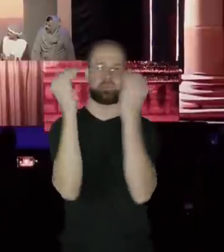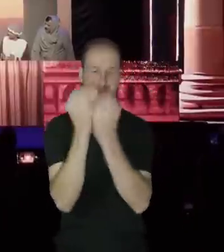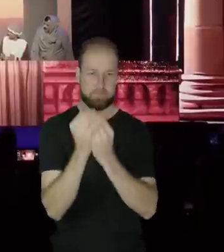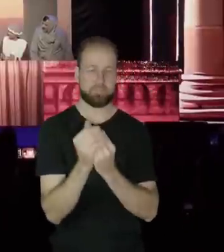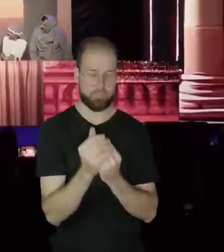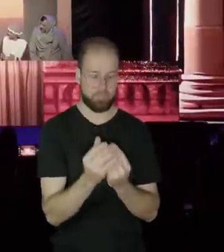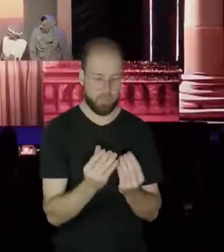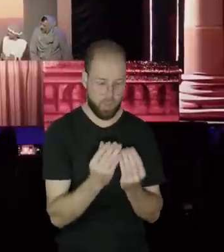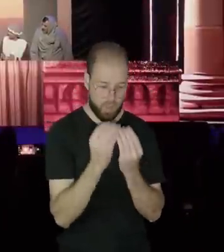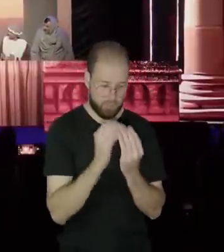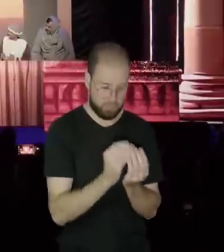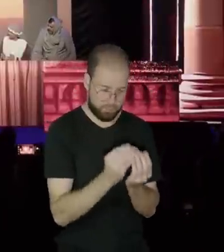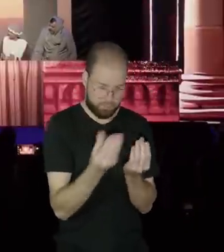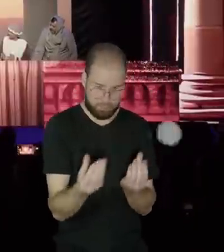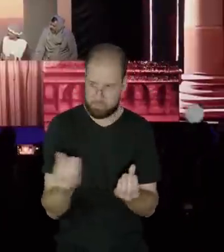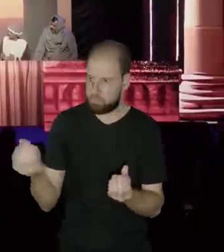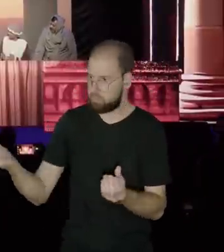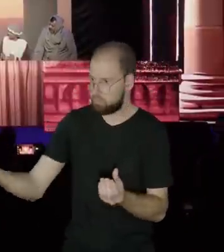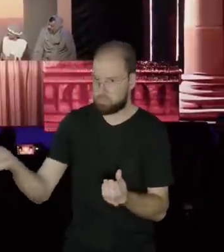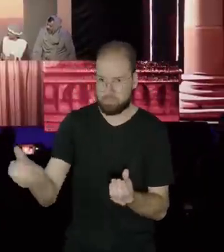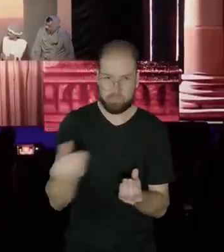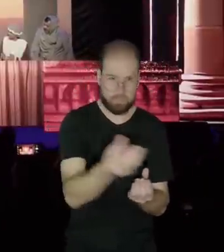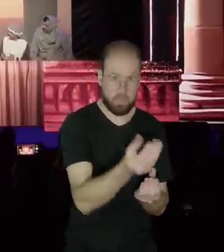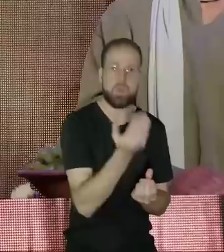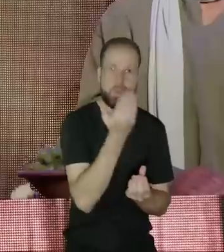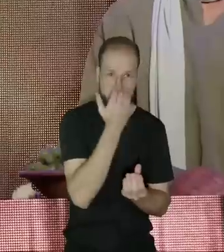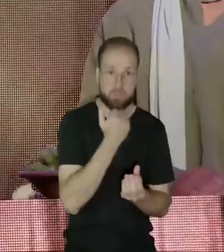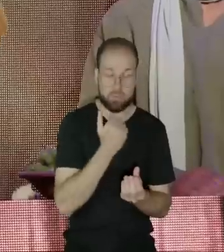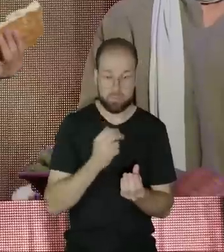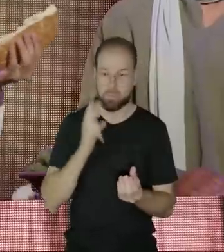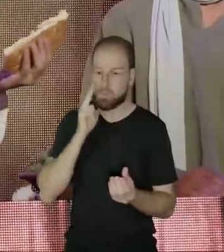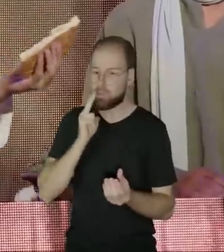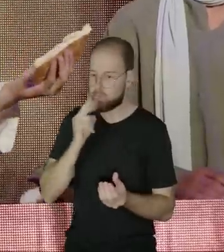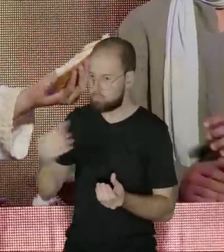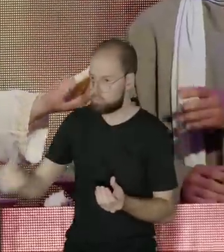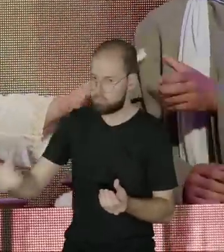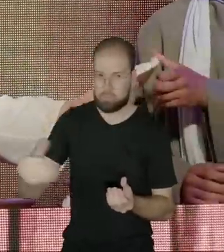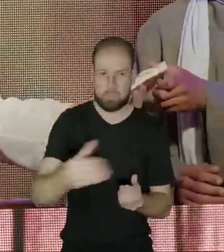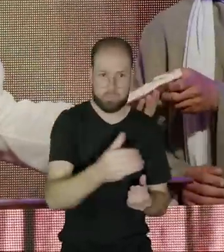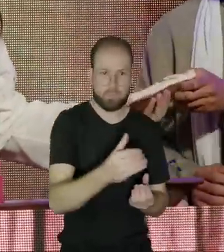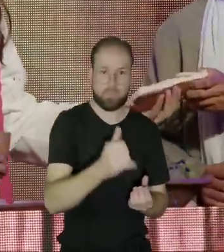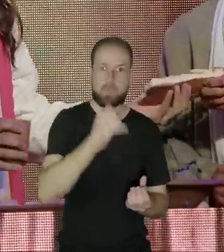Tomai e comei, este é o meu corpo.